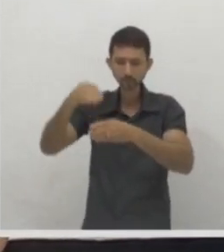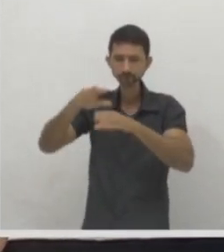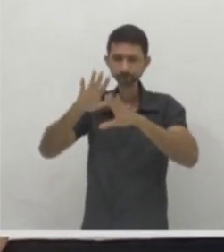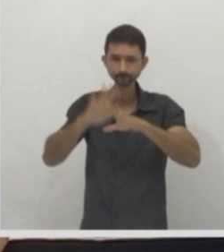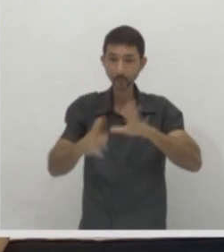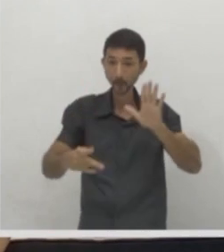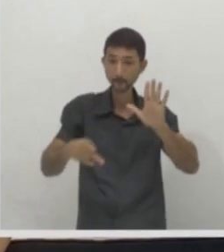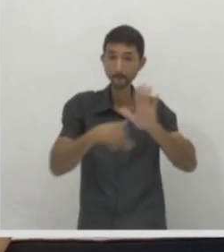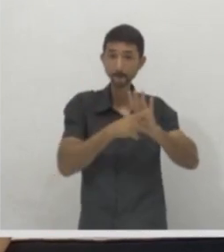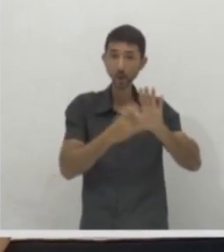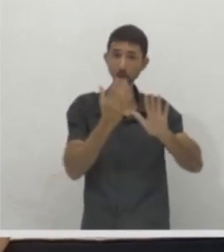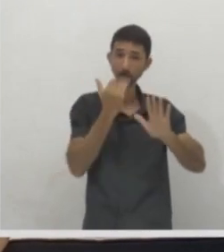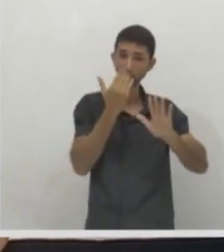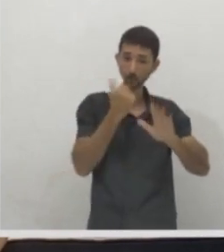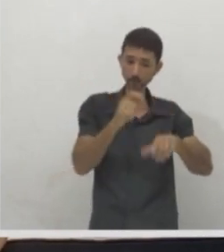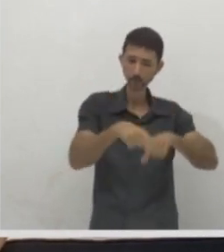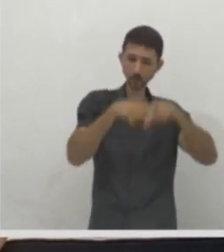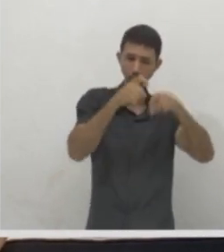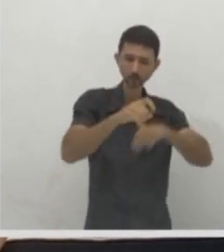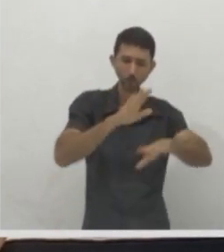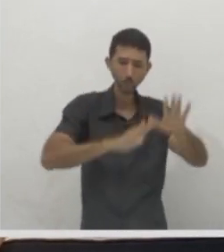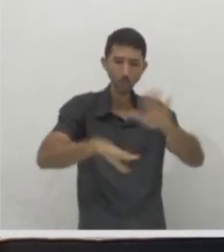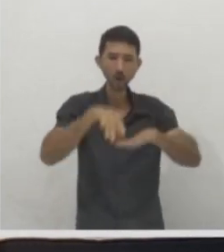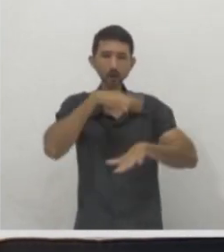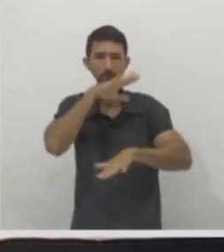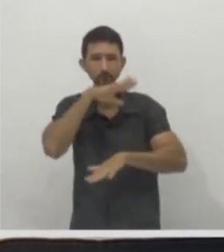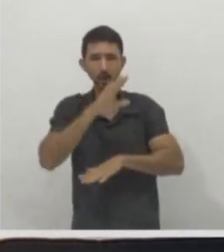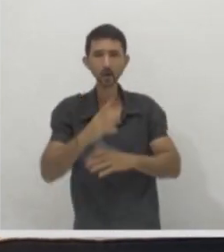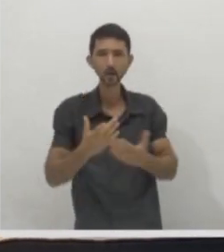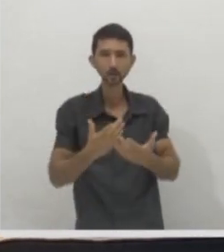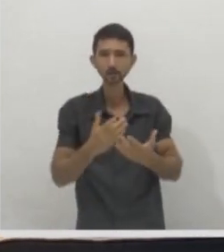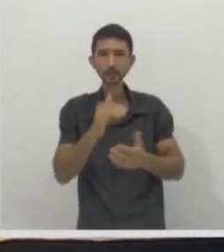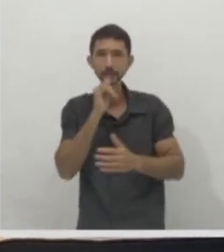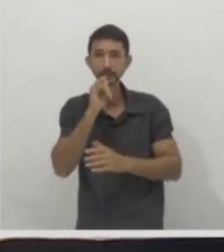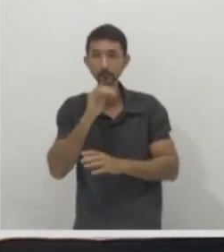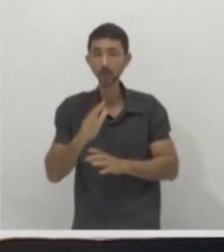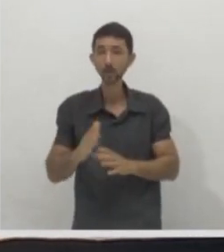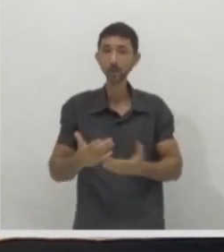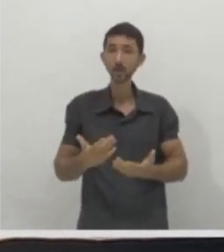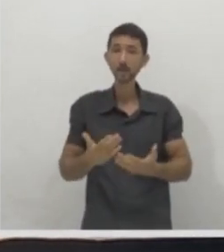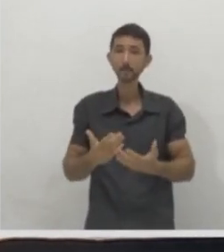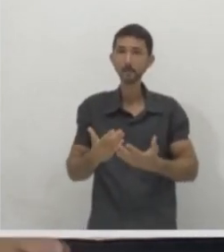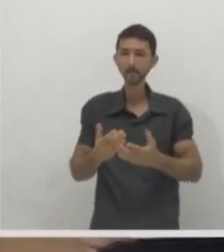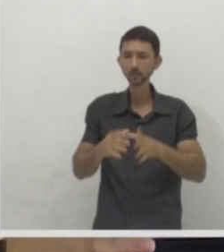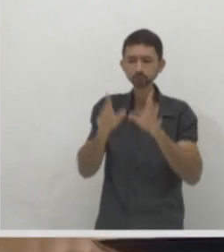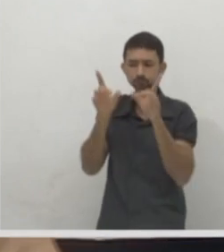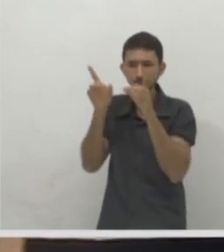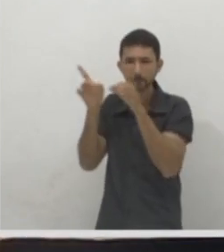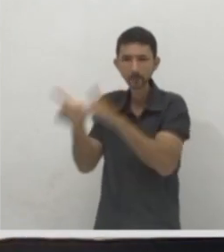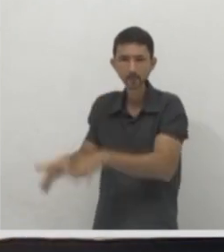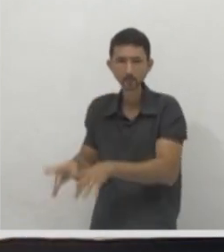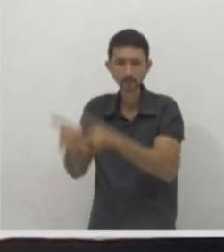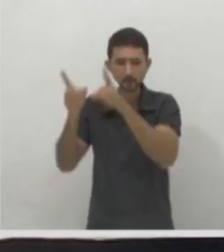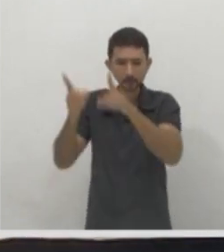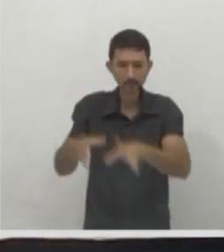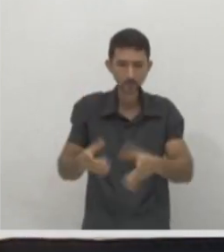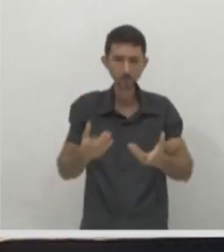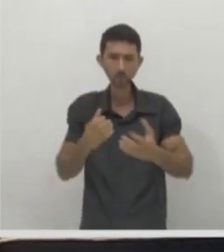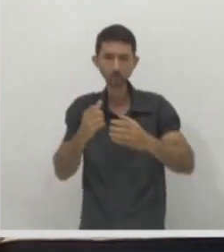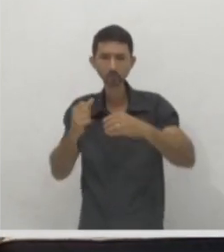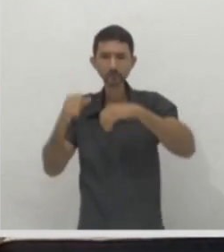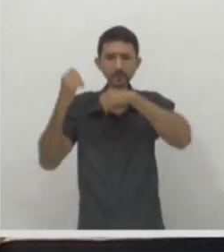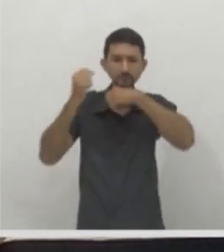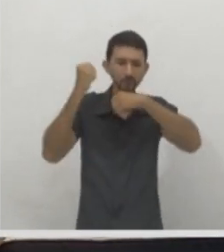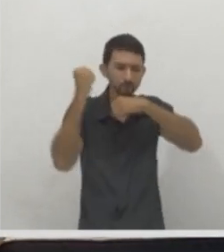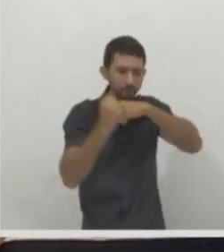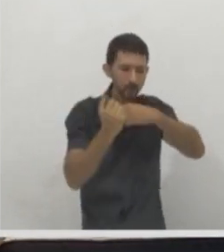de alimento com a agricultura e a domesticação de animais, não ocasionou o abandono da caça e da pesca e da